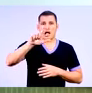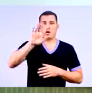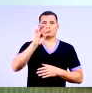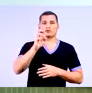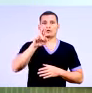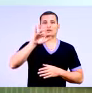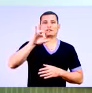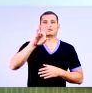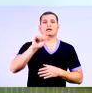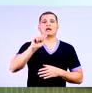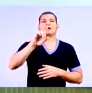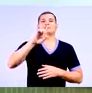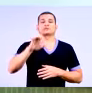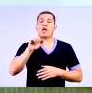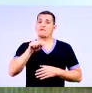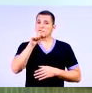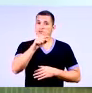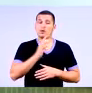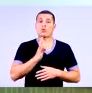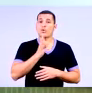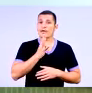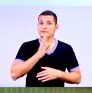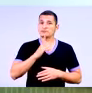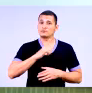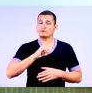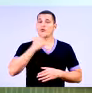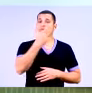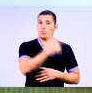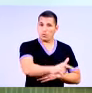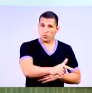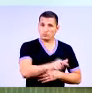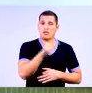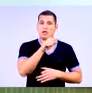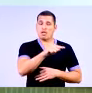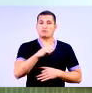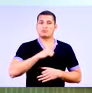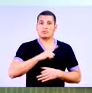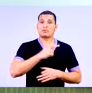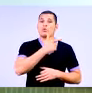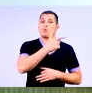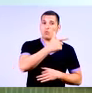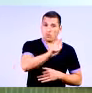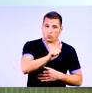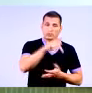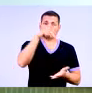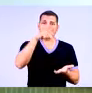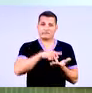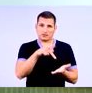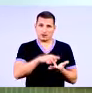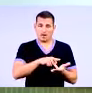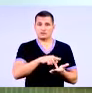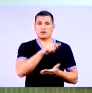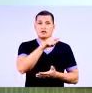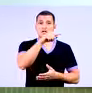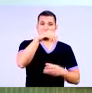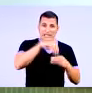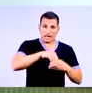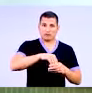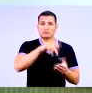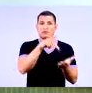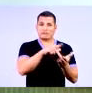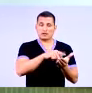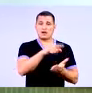você reconhecer que existe outro, que este outro tem uma outra realidade e que dentro dessa realidade existem